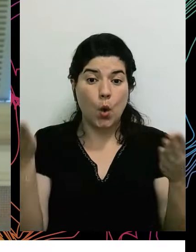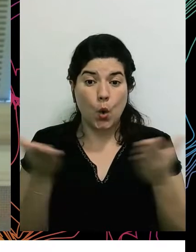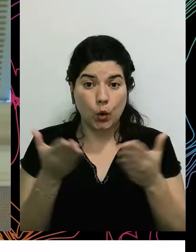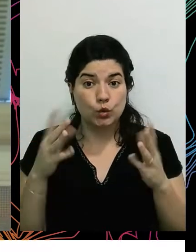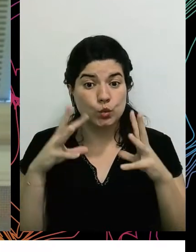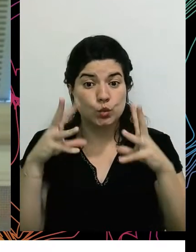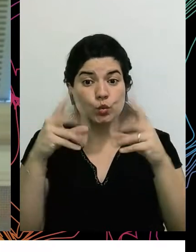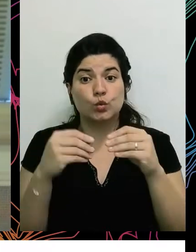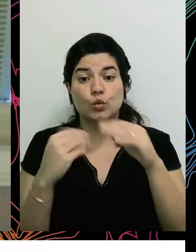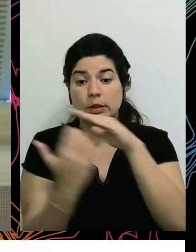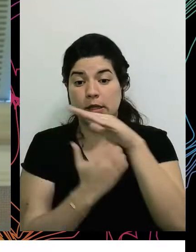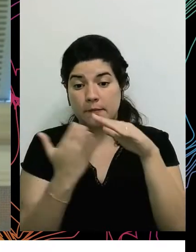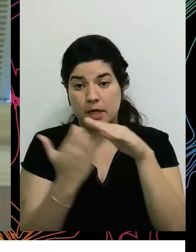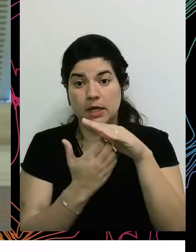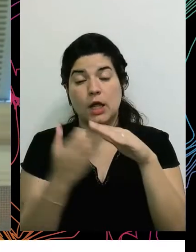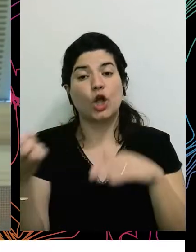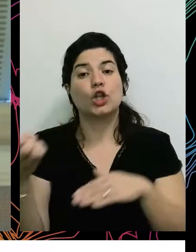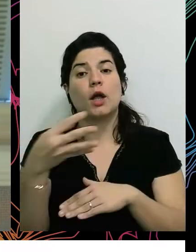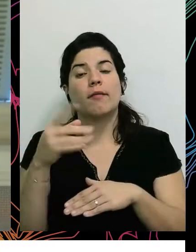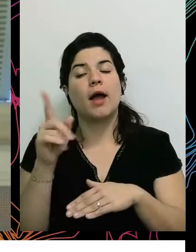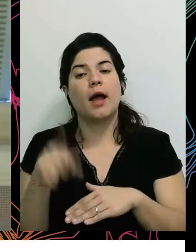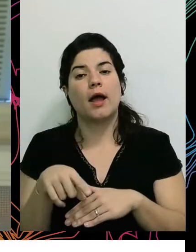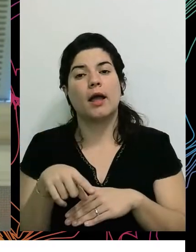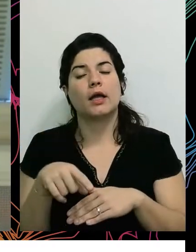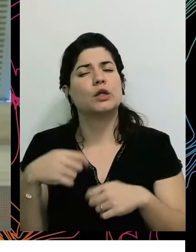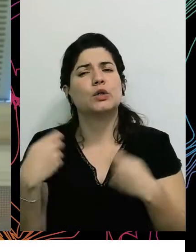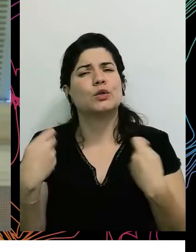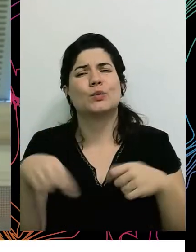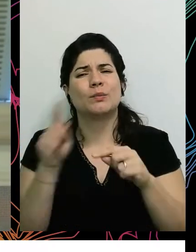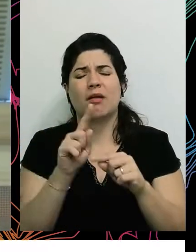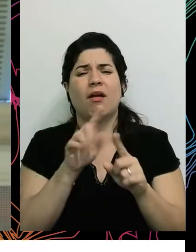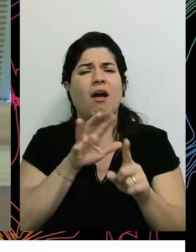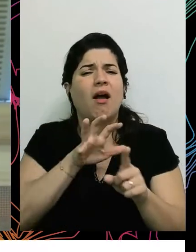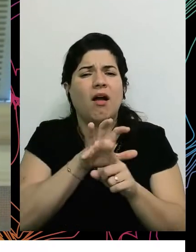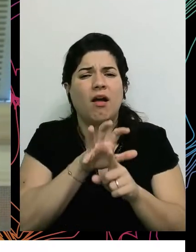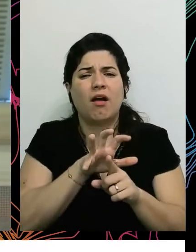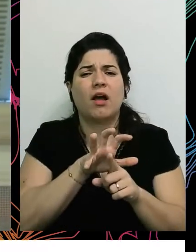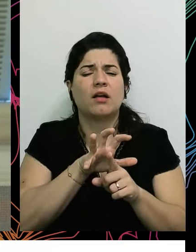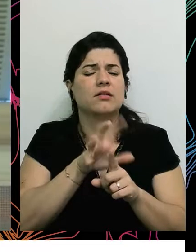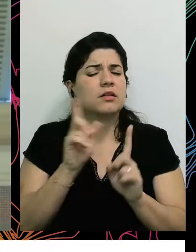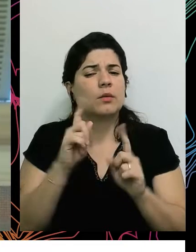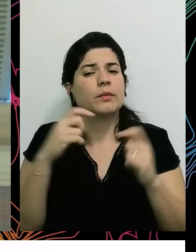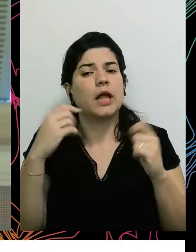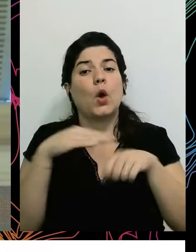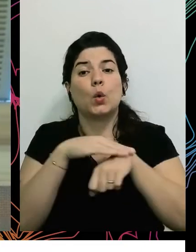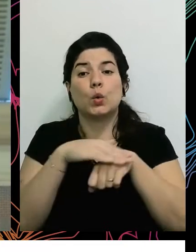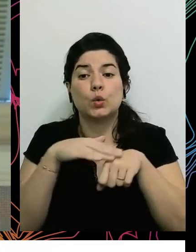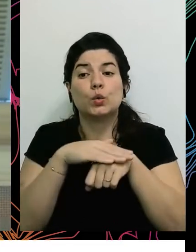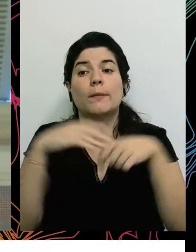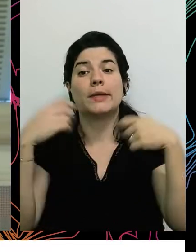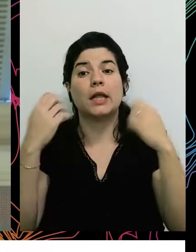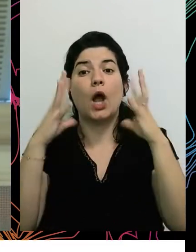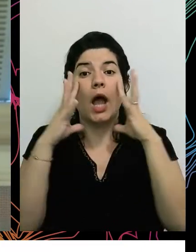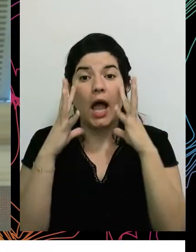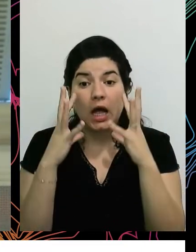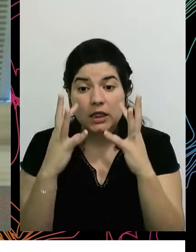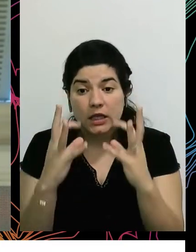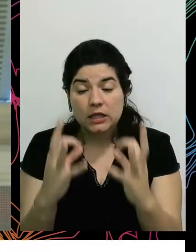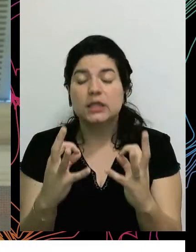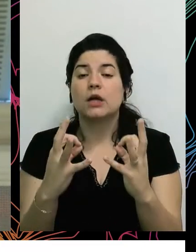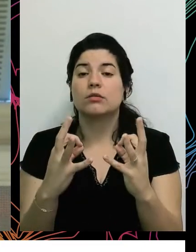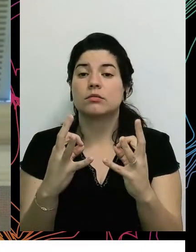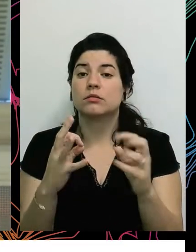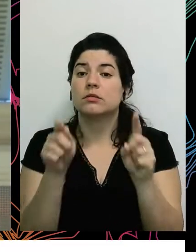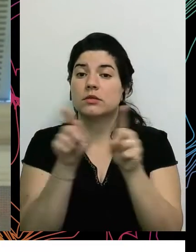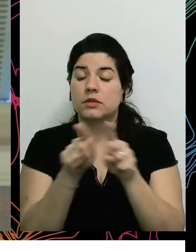modernas. Não precisamos agressividade, precisamos mais falar, mais escutar, favorecer